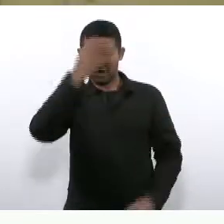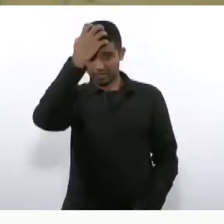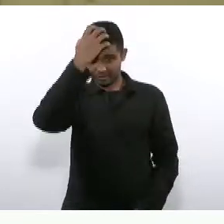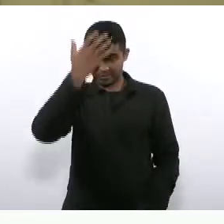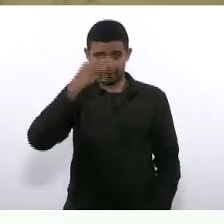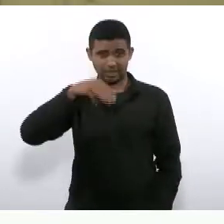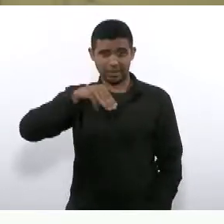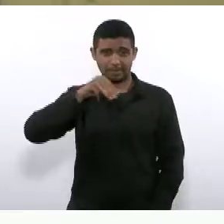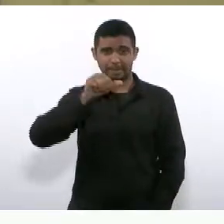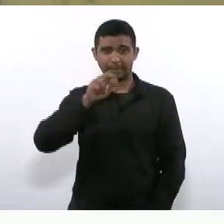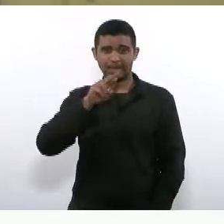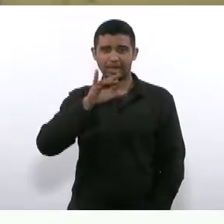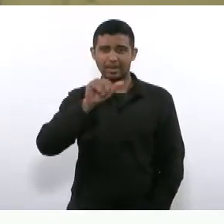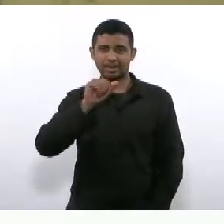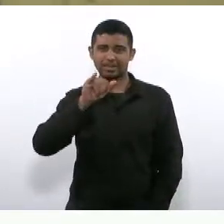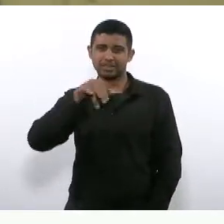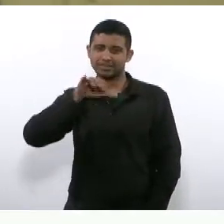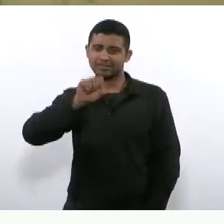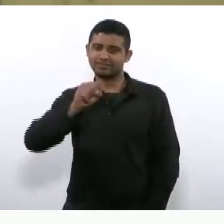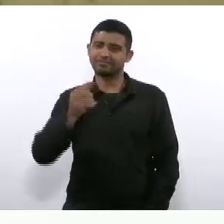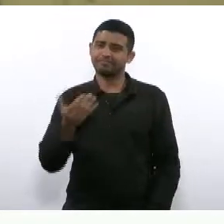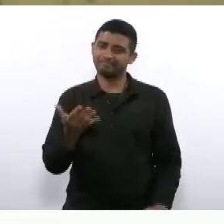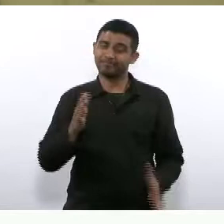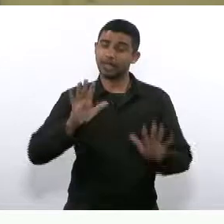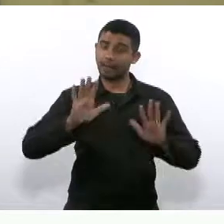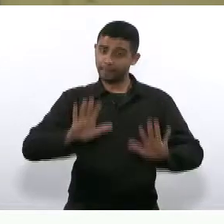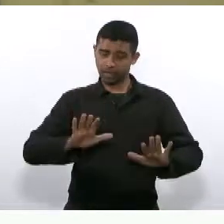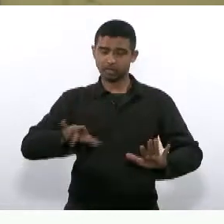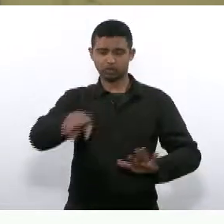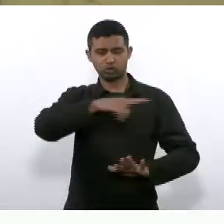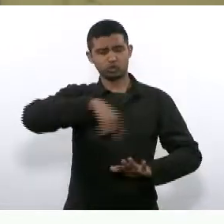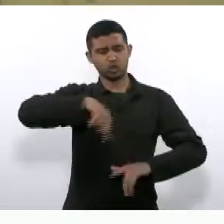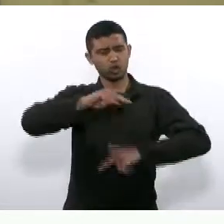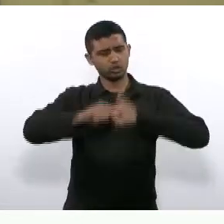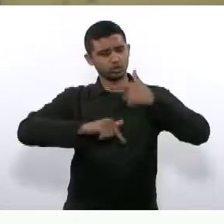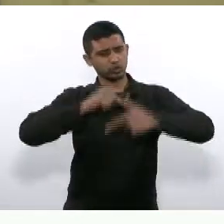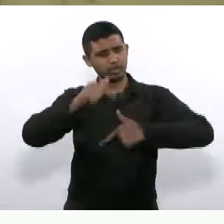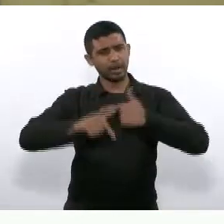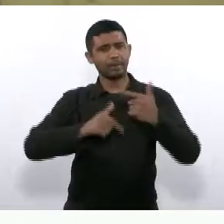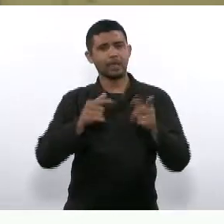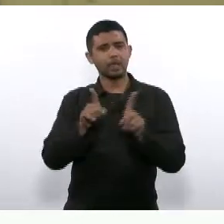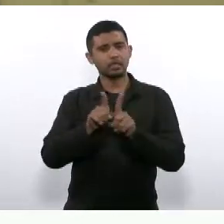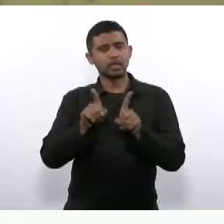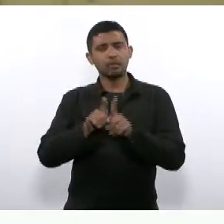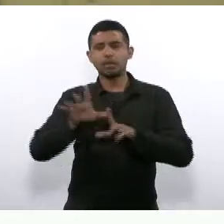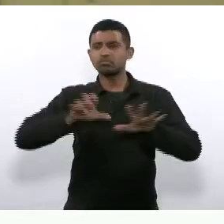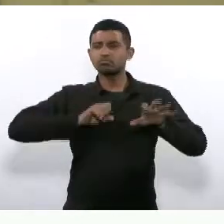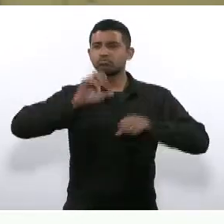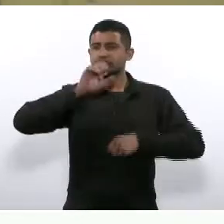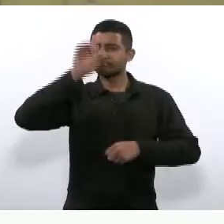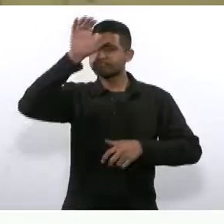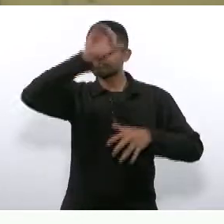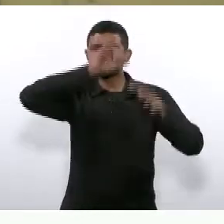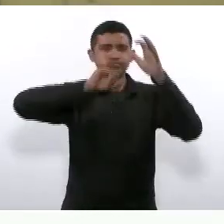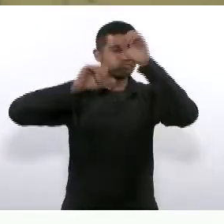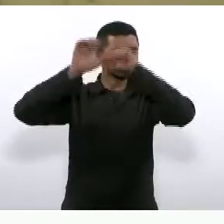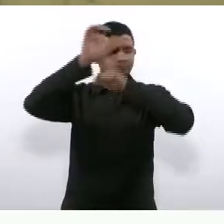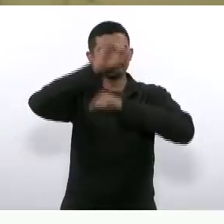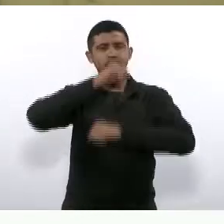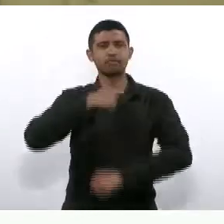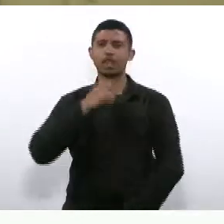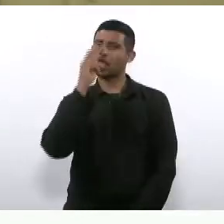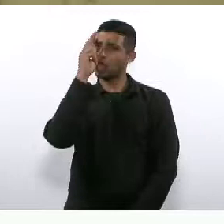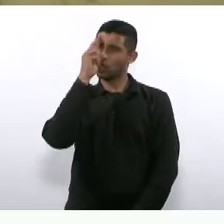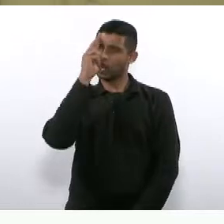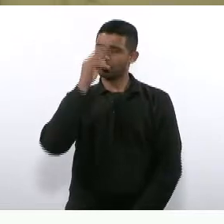da Maria Inês. Mas a nossa atuação, o aprendizado, e eu lembro da minha